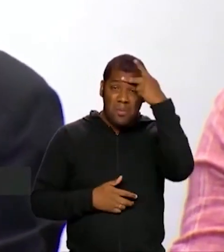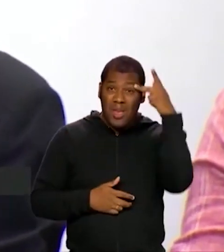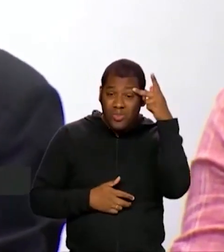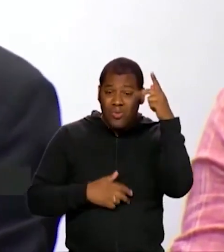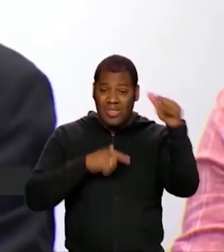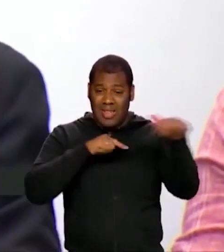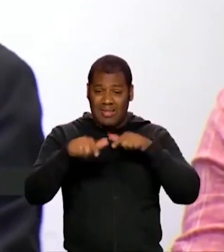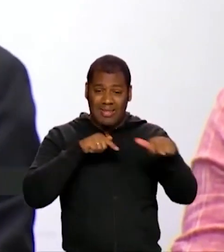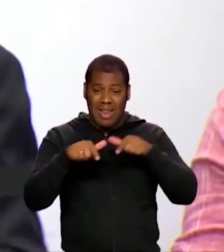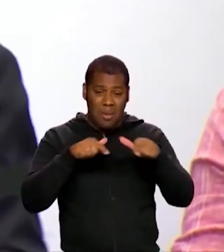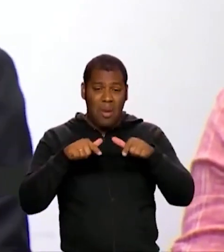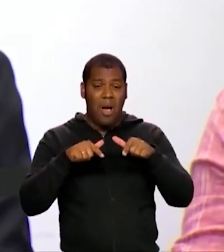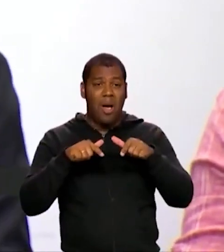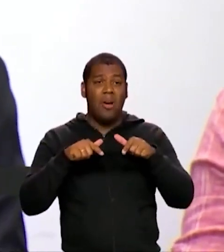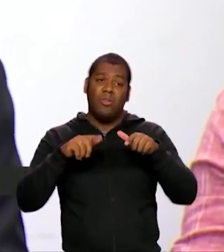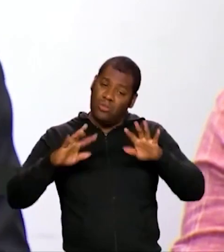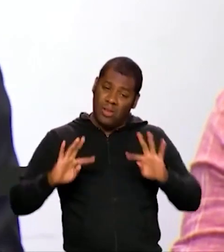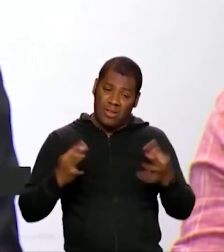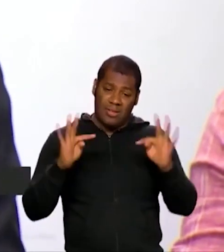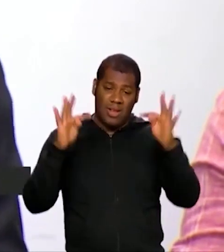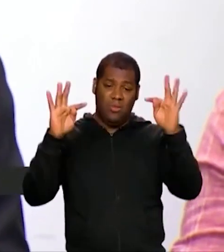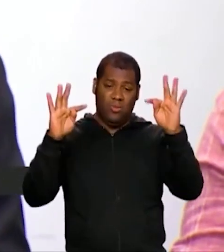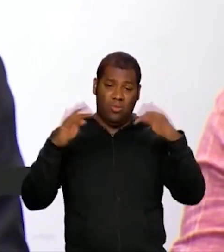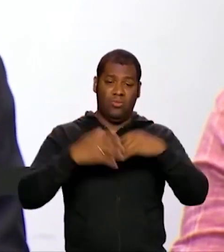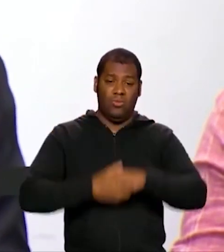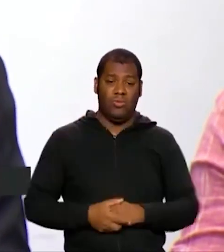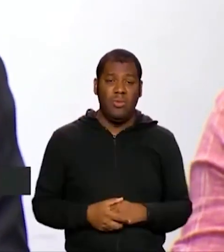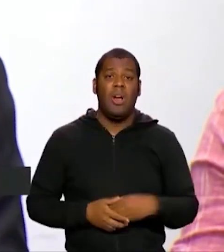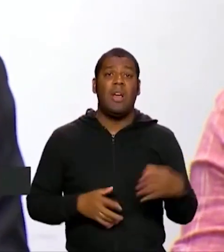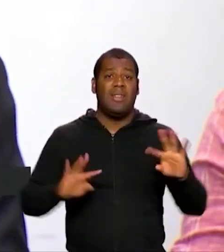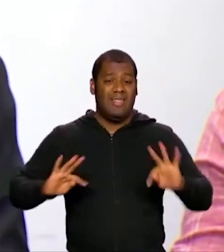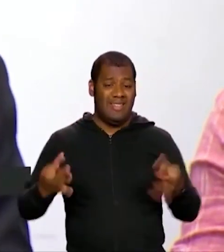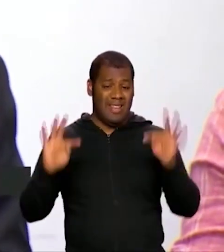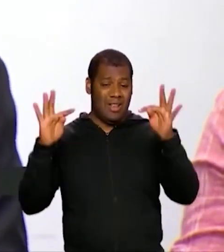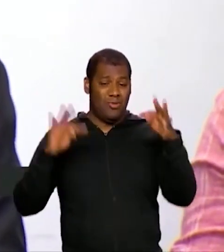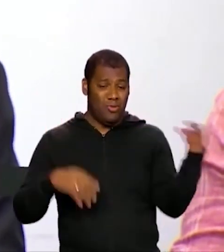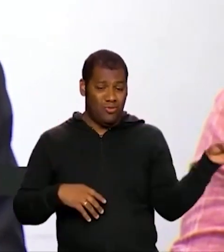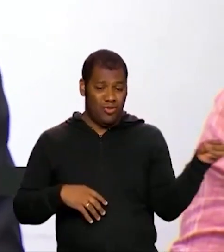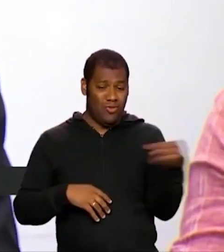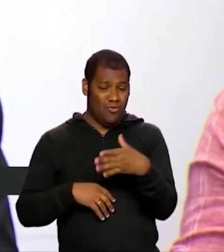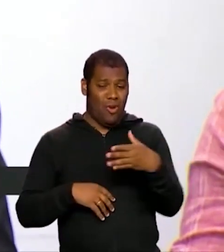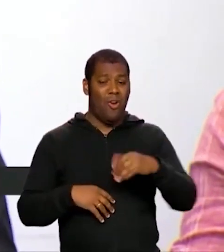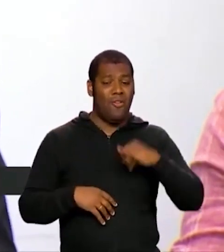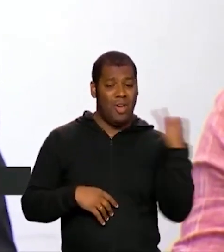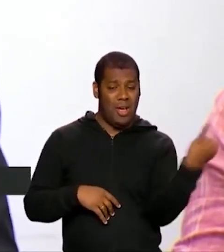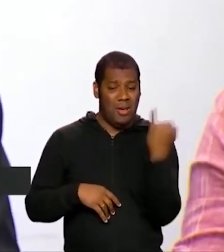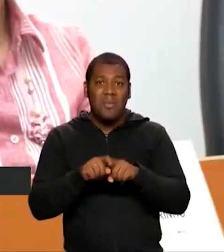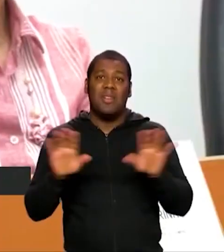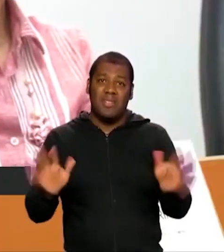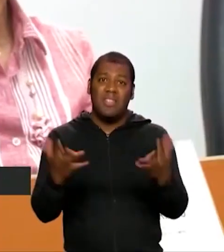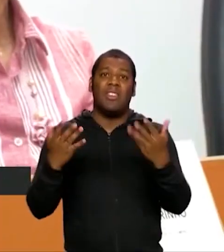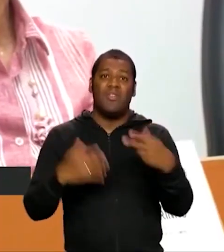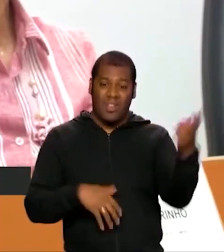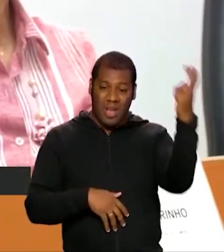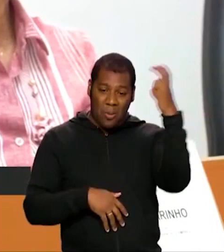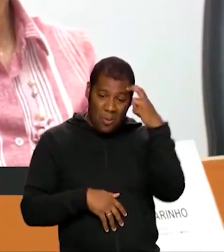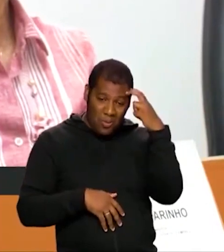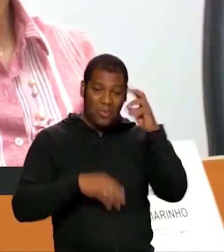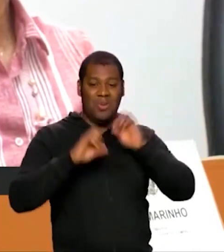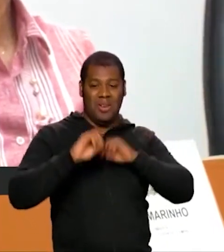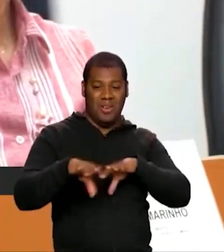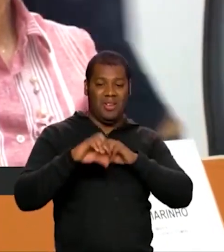tecnologias evidente que as novas tecnologias ela é muito importante positivo mas